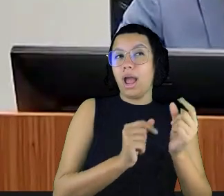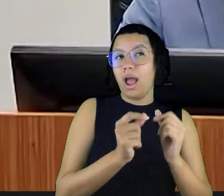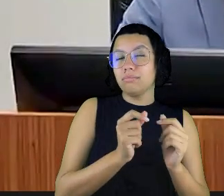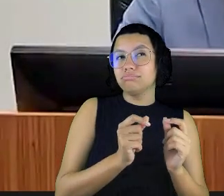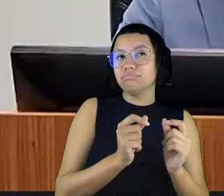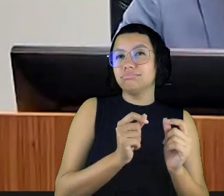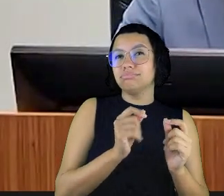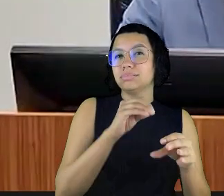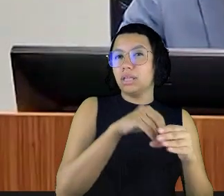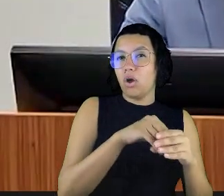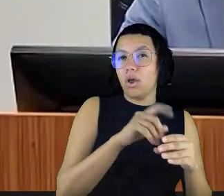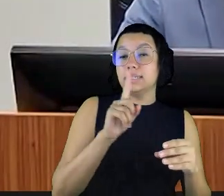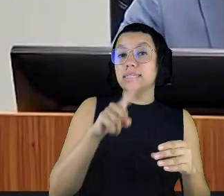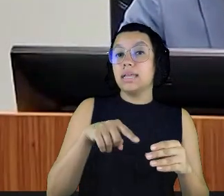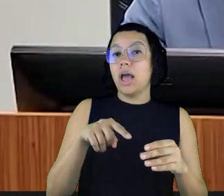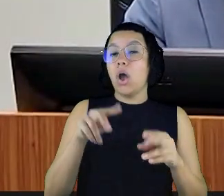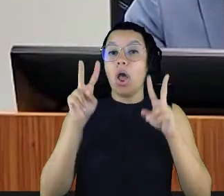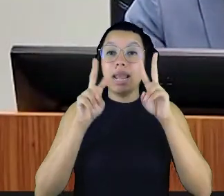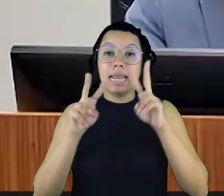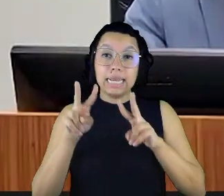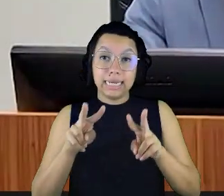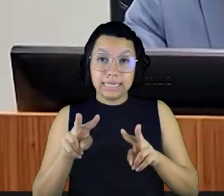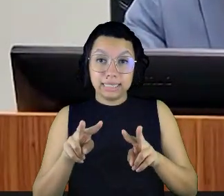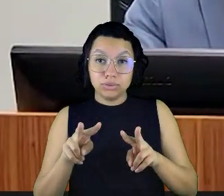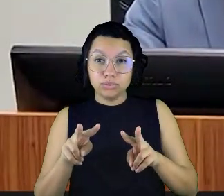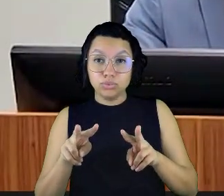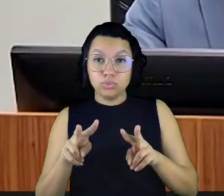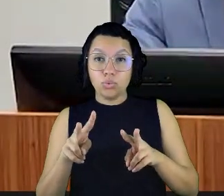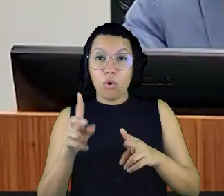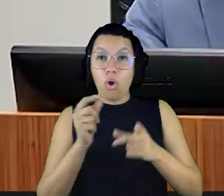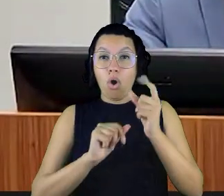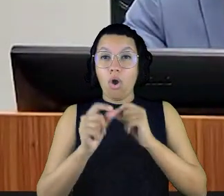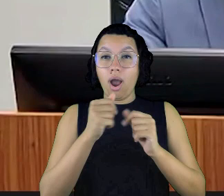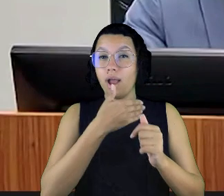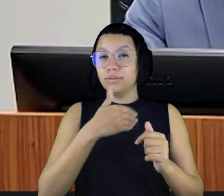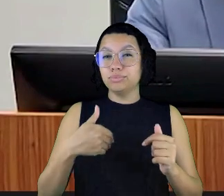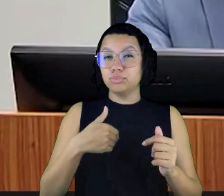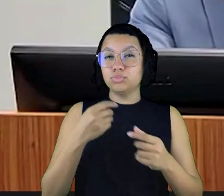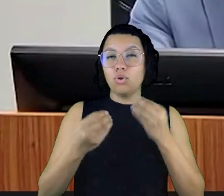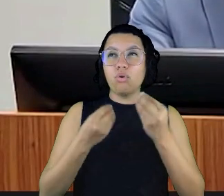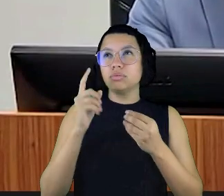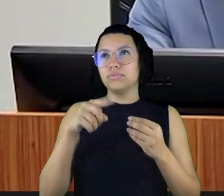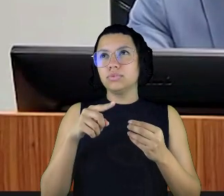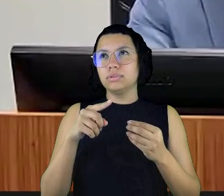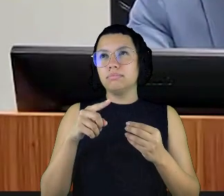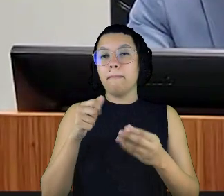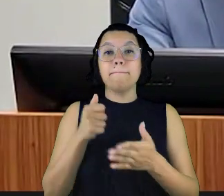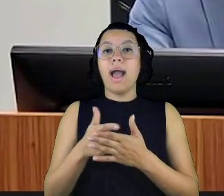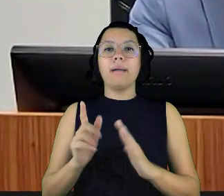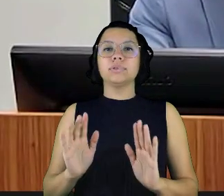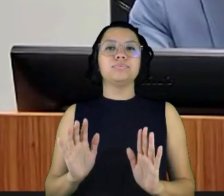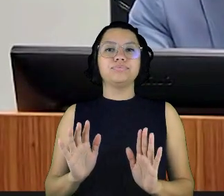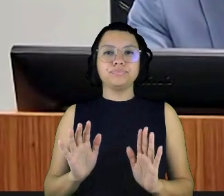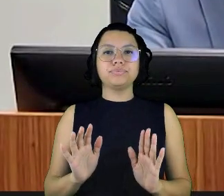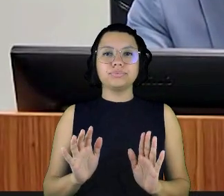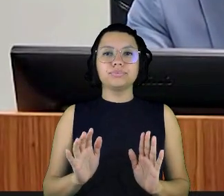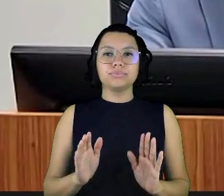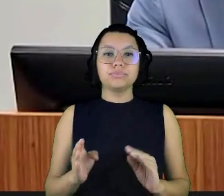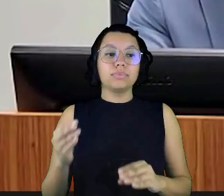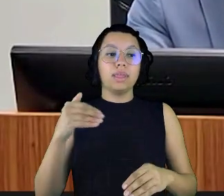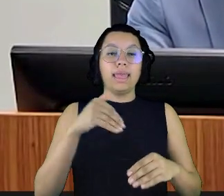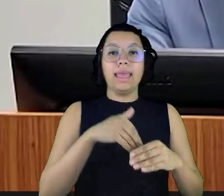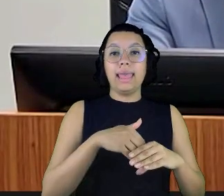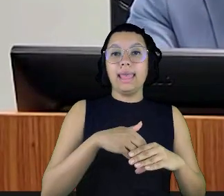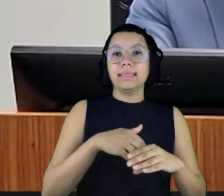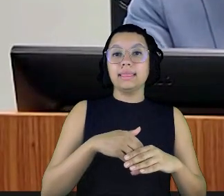do orçamento público, eles são lidos como pagamento. Entra na contabilidade pública como pagamento, mas um pagamento